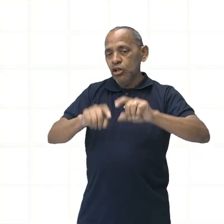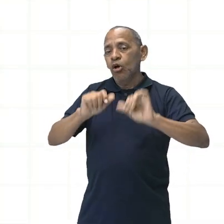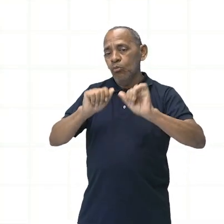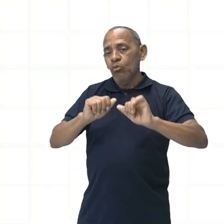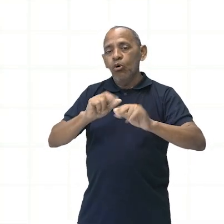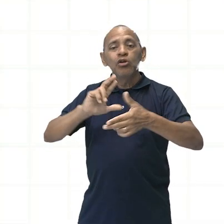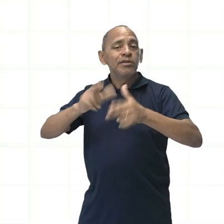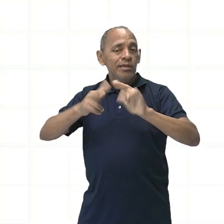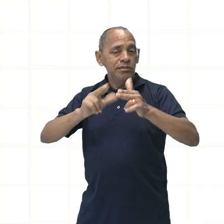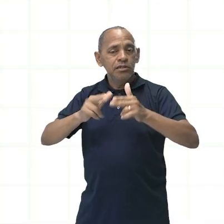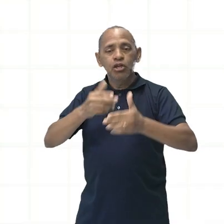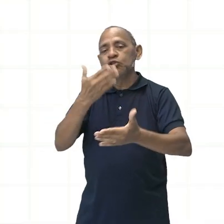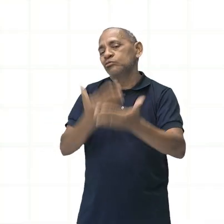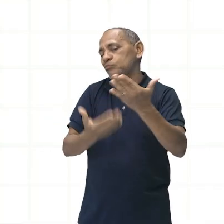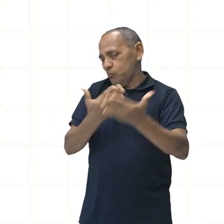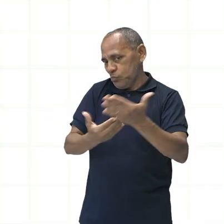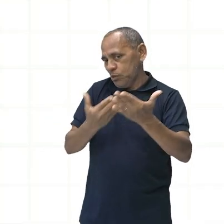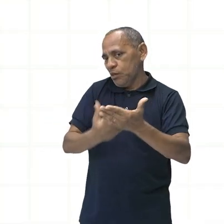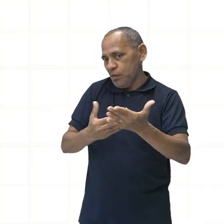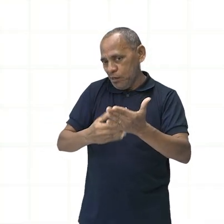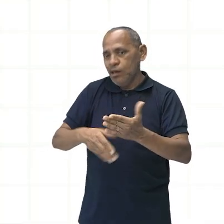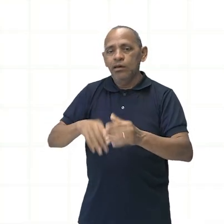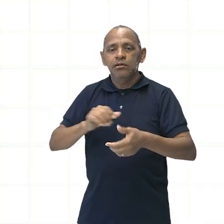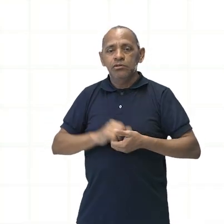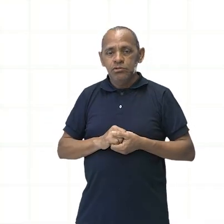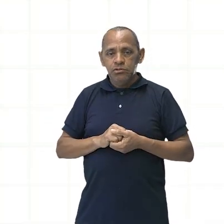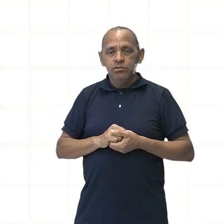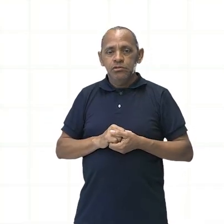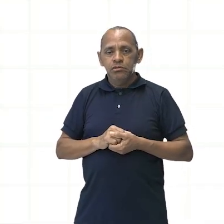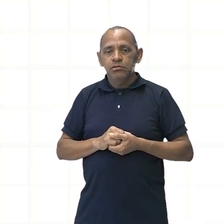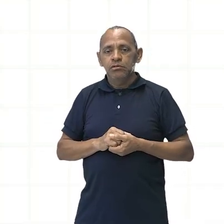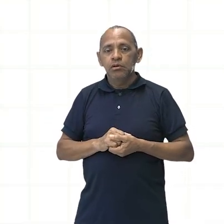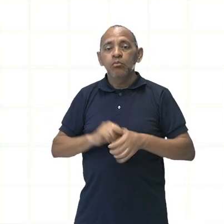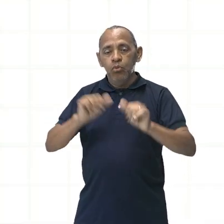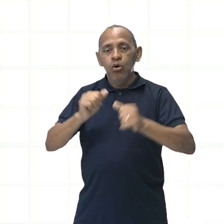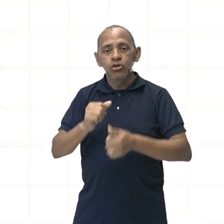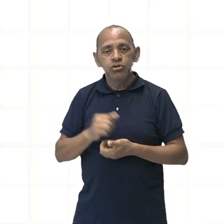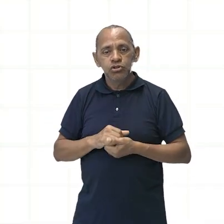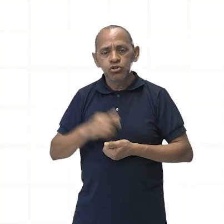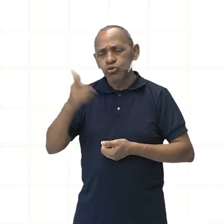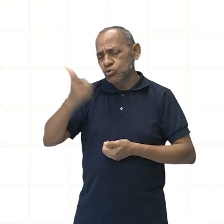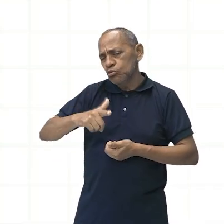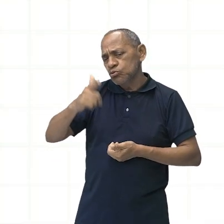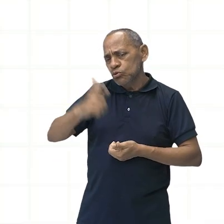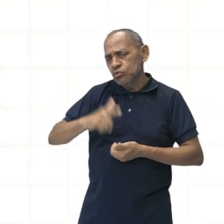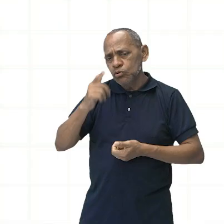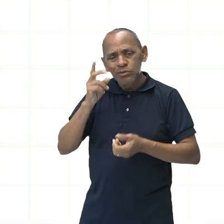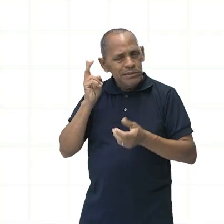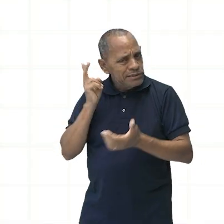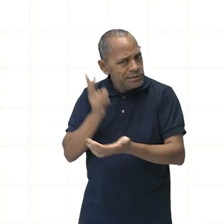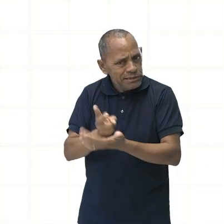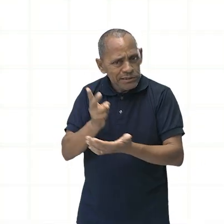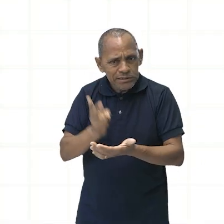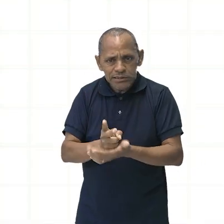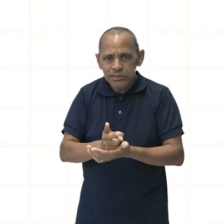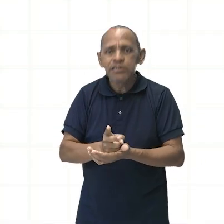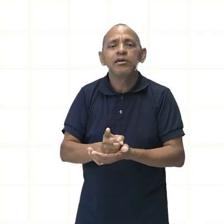reciclado e que não vai perder as suas propriedades. Podem ser reciclados inúmeras vezes e ele sempre vai estar